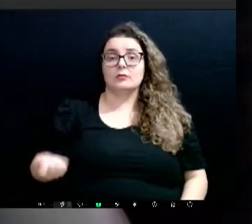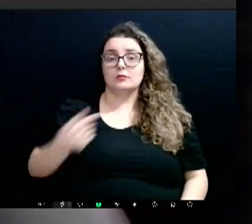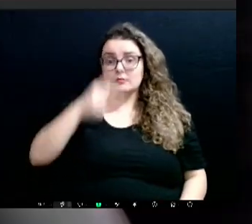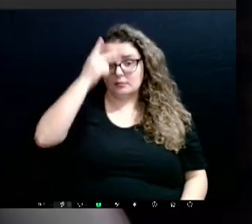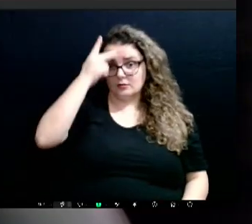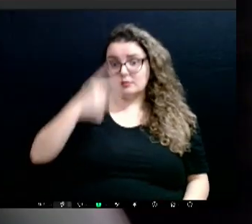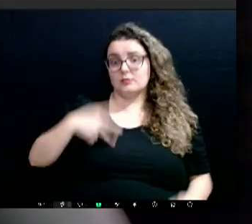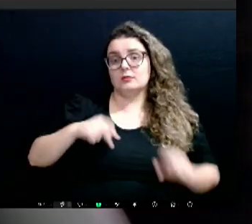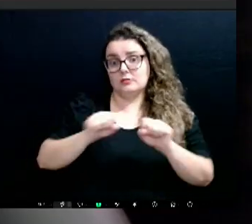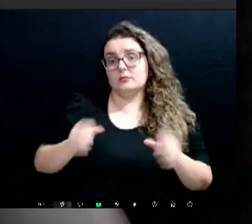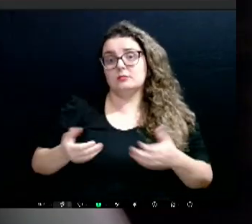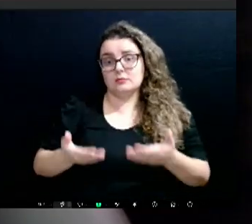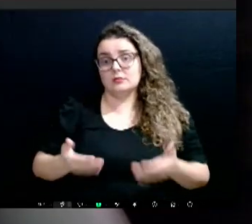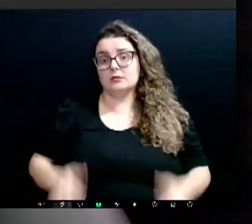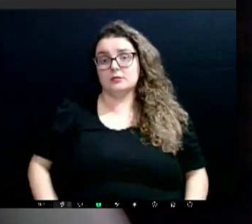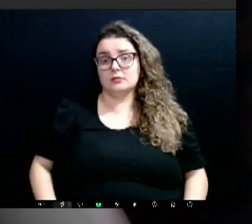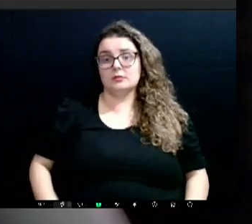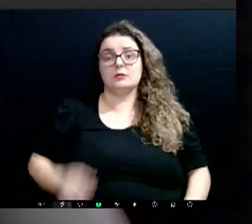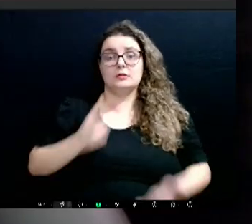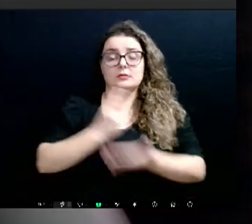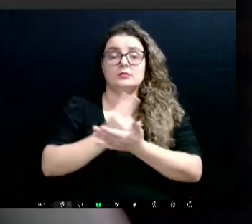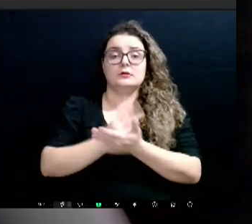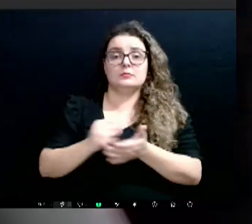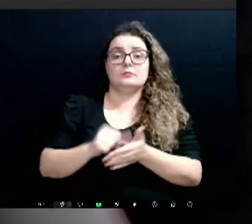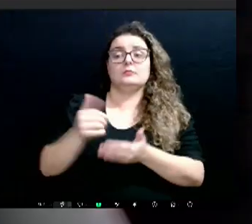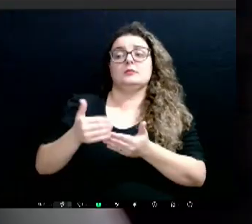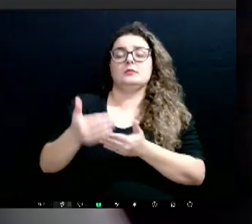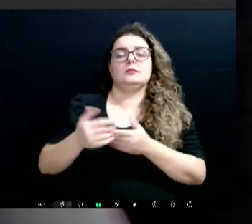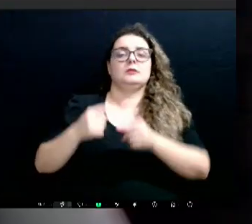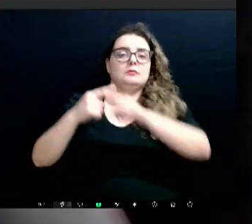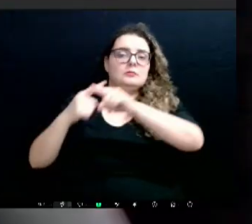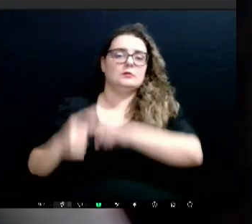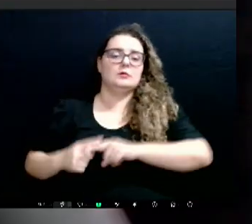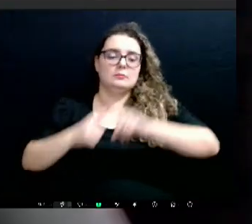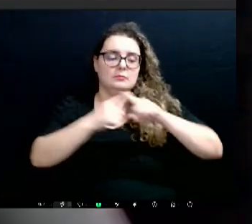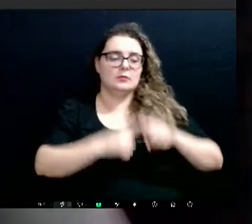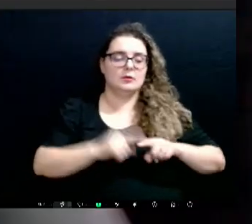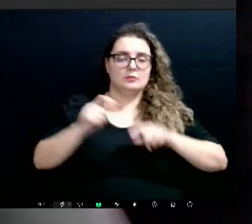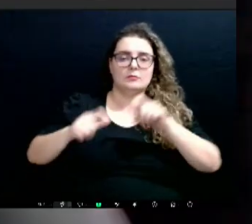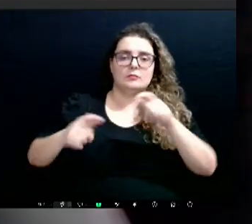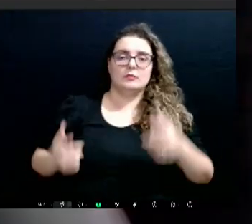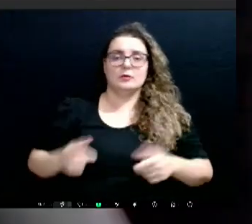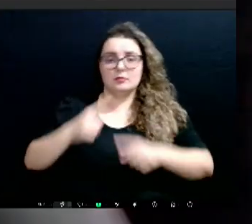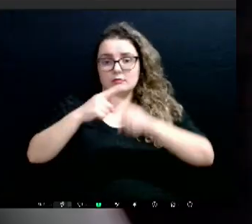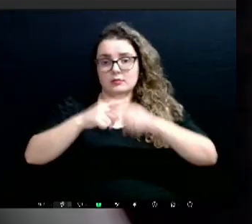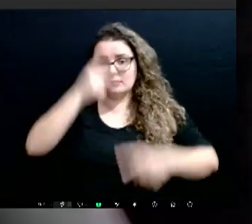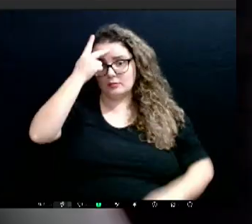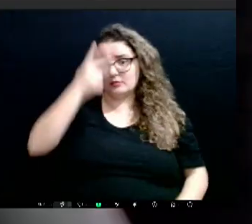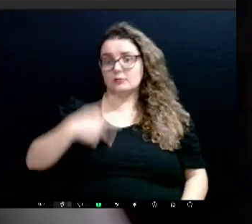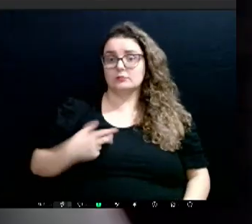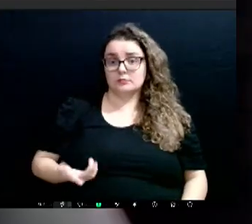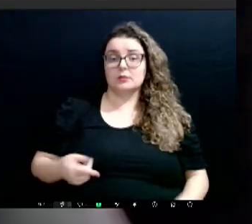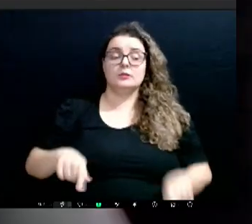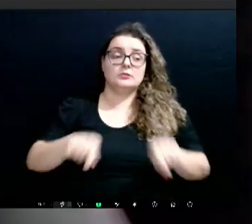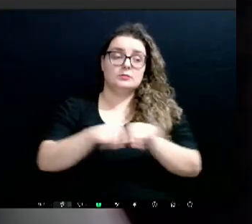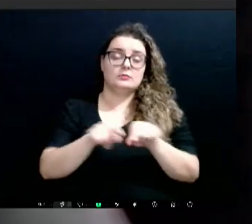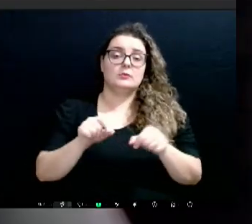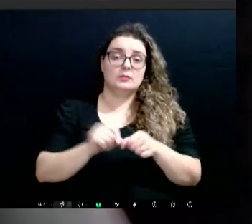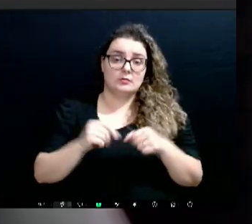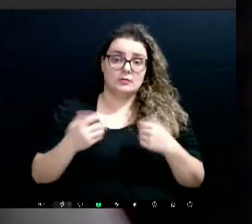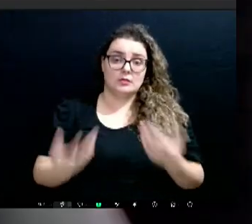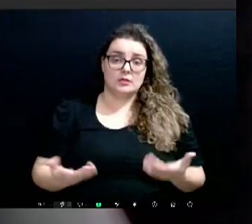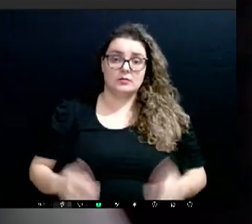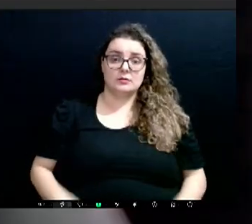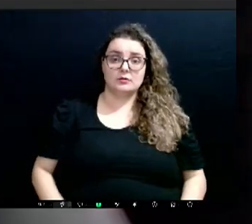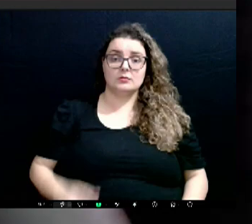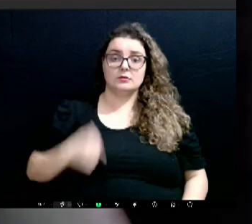A gente quer sempre estar à frente. Então, essa competitividade para com o outro, para conosco também, isso também faz com que a gente se perca